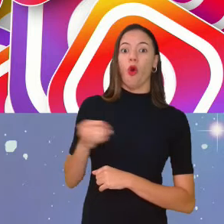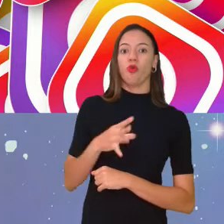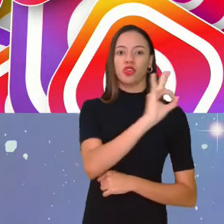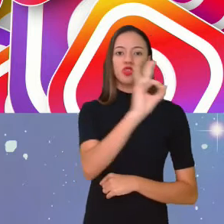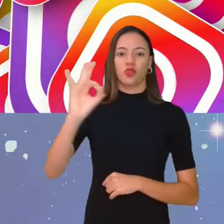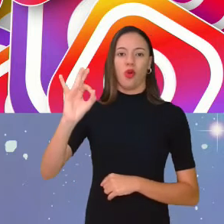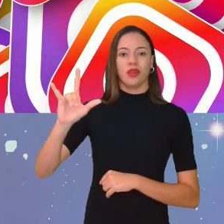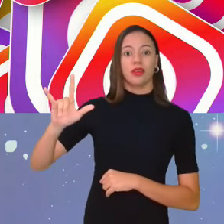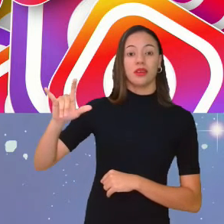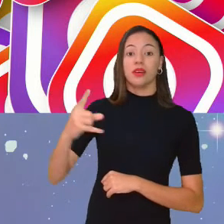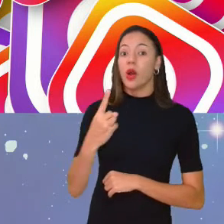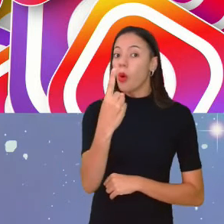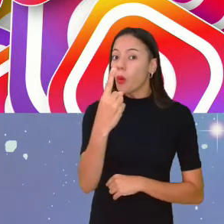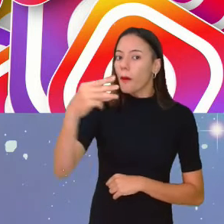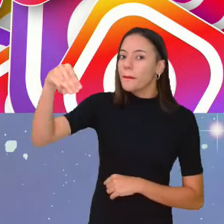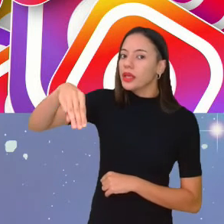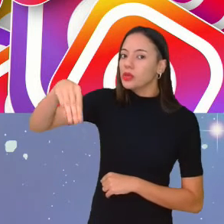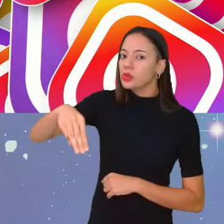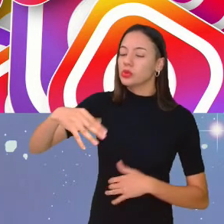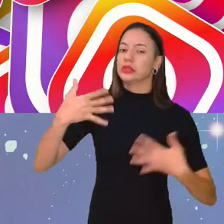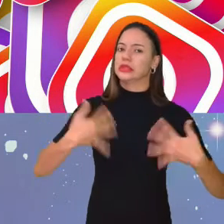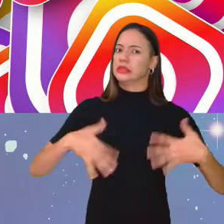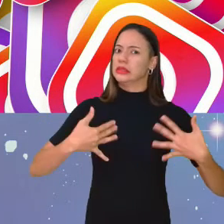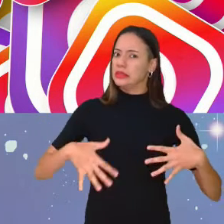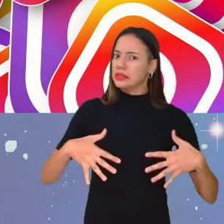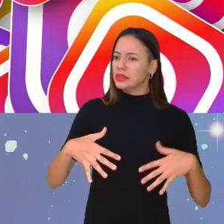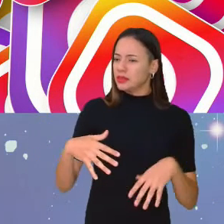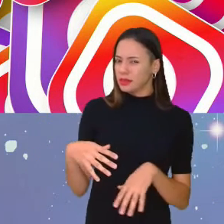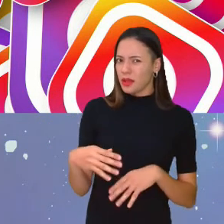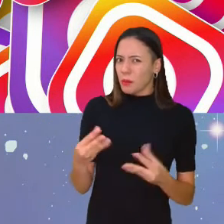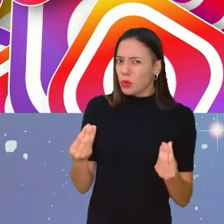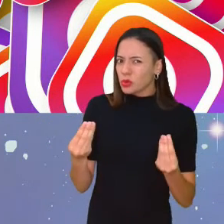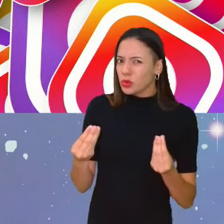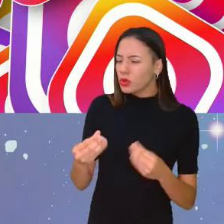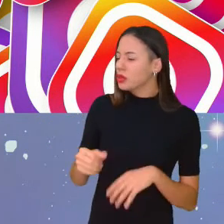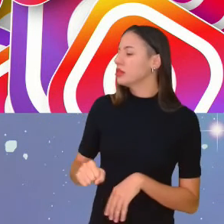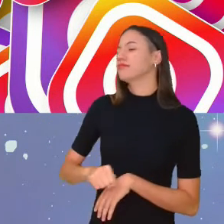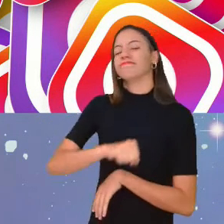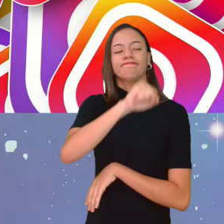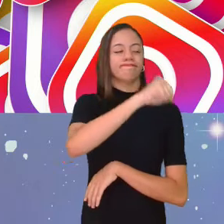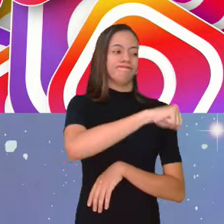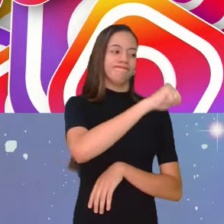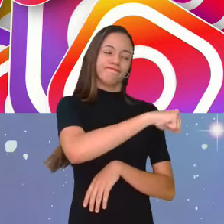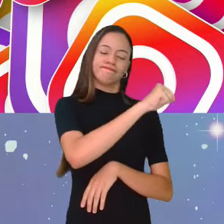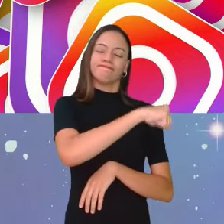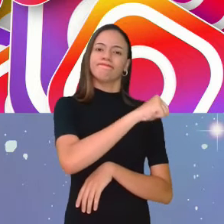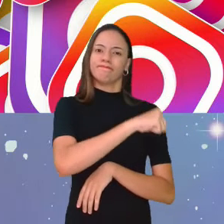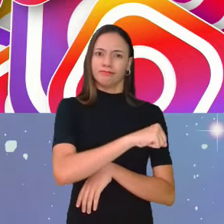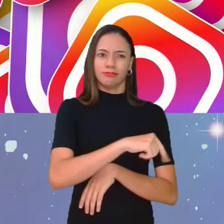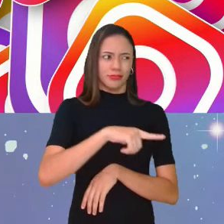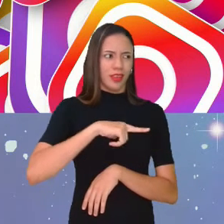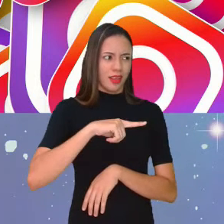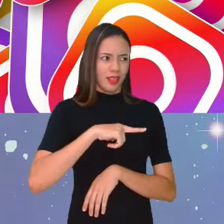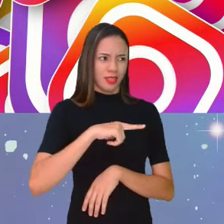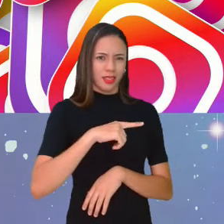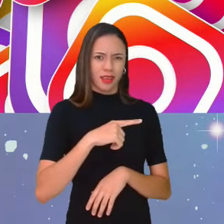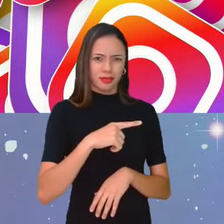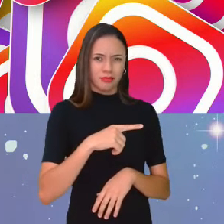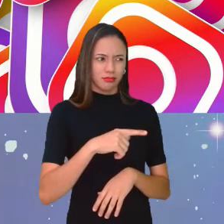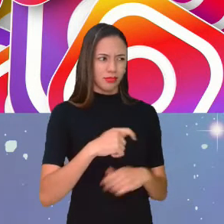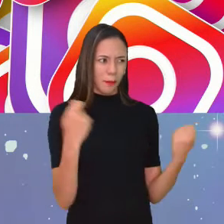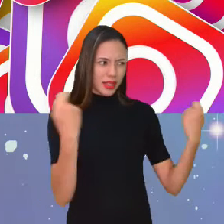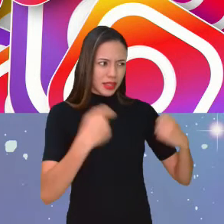Em um minuto. E aí? É muita coisa, Carla? Ou, né, a gente tem como ver esse tempo todo, isso tudo